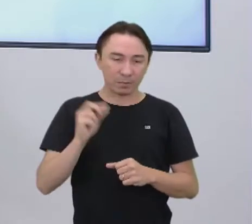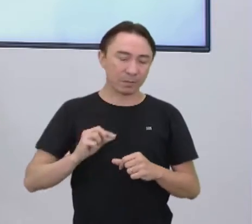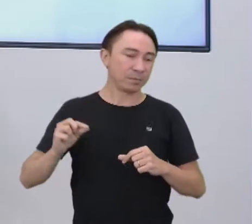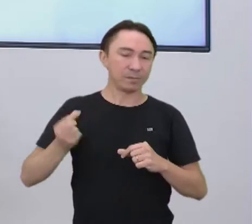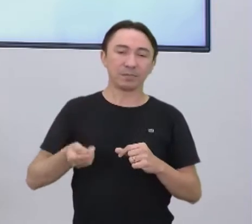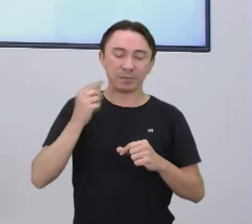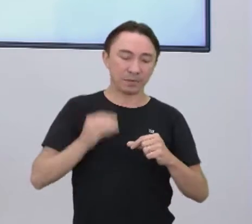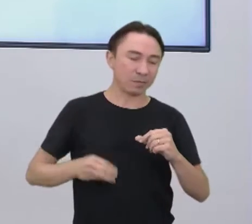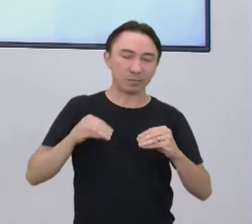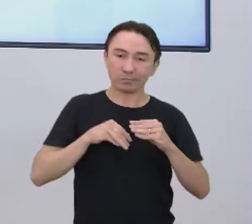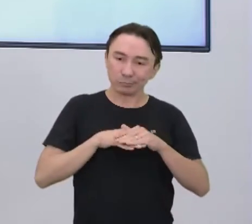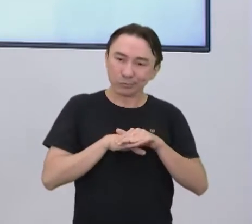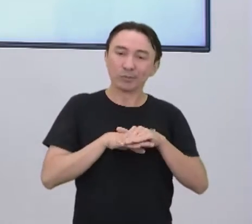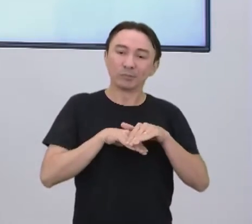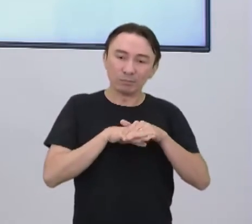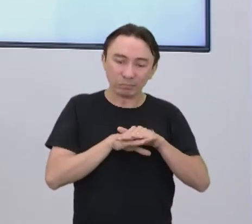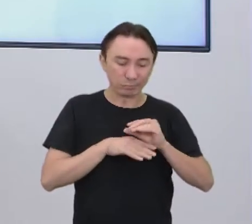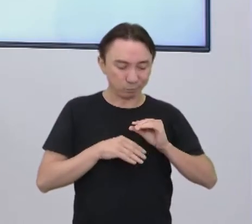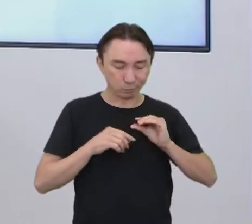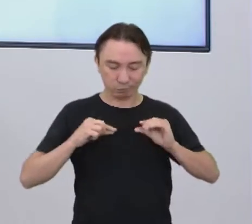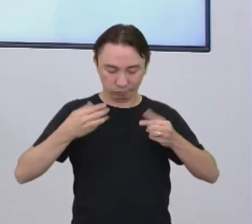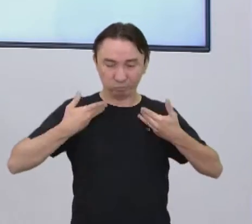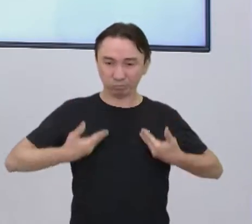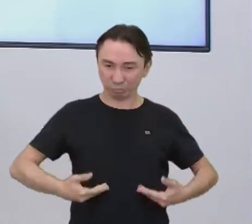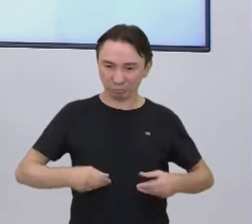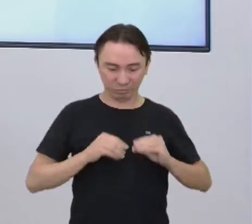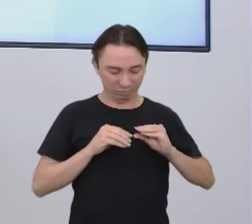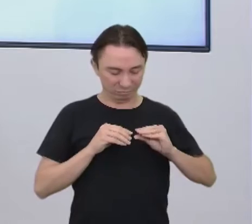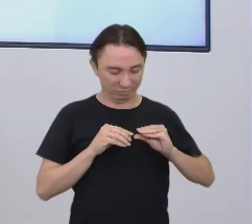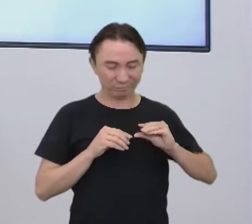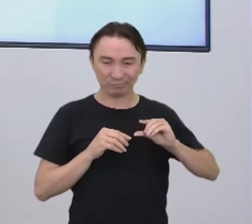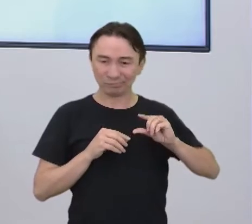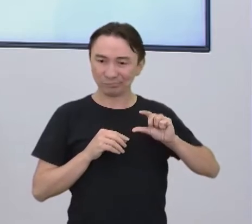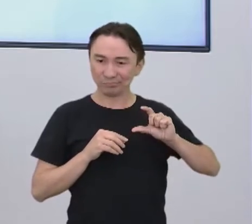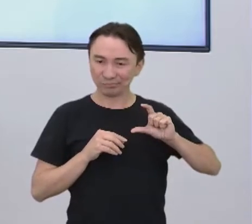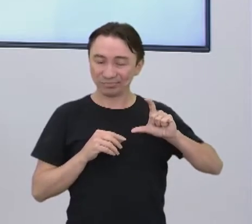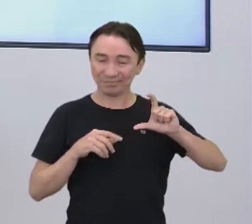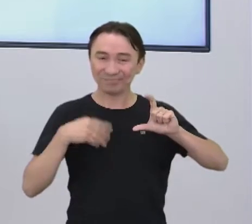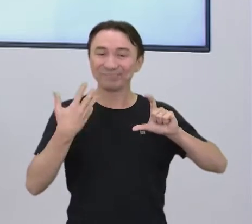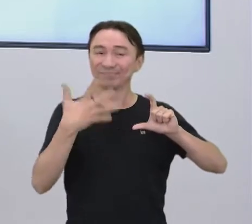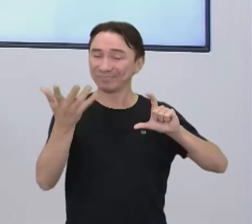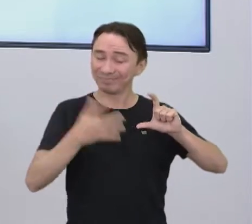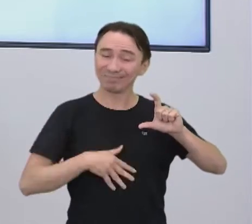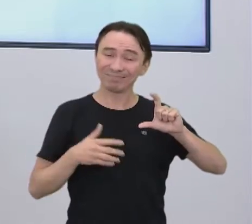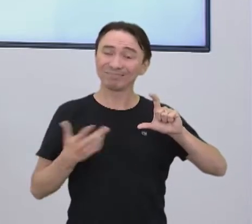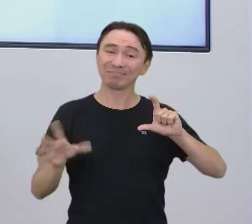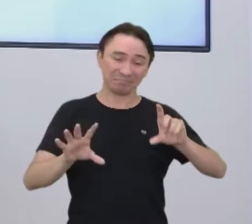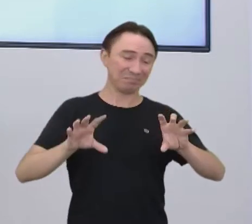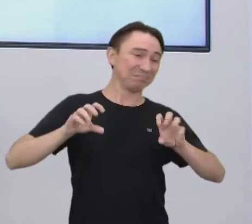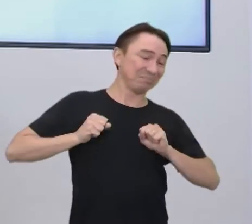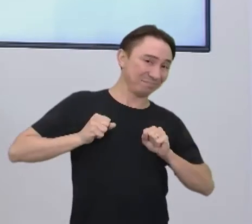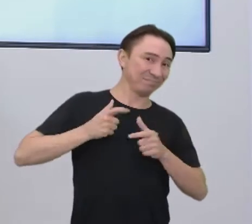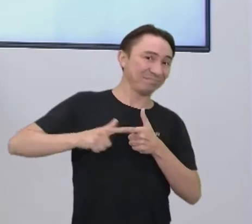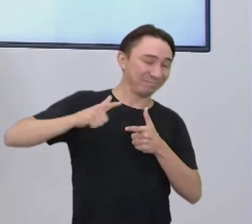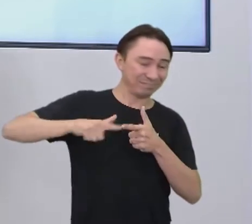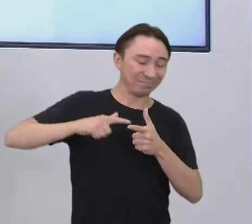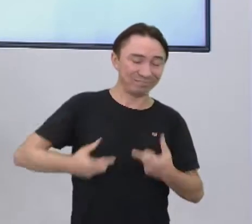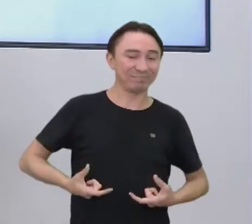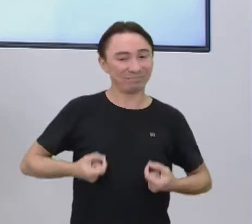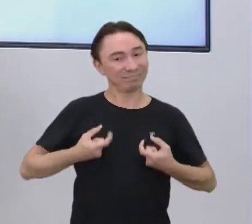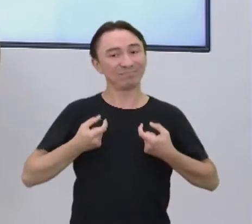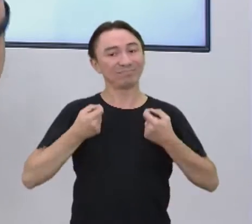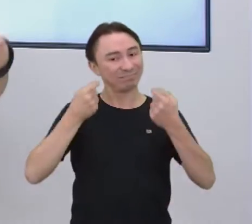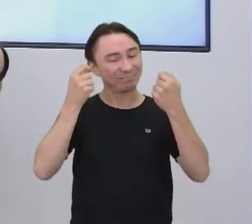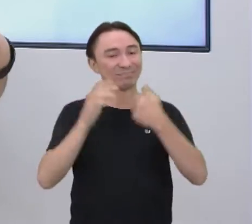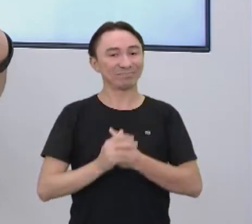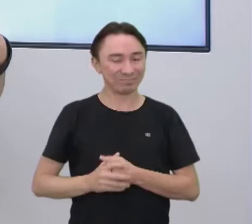a longo prazo, principalmente em relação a câncer e a outras coisas. Então, muitas geishas, por exemplo, utilizavam isso durante